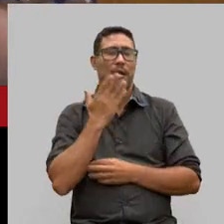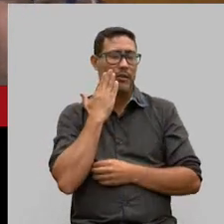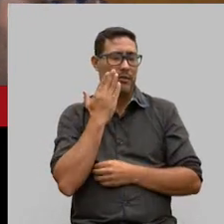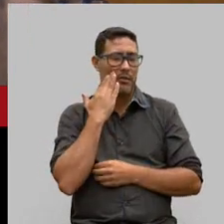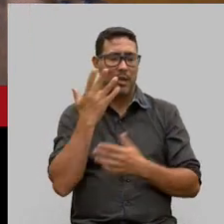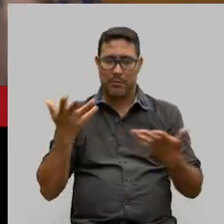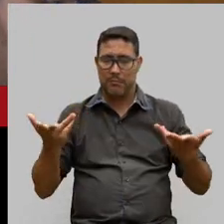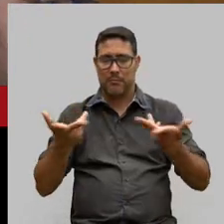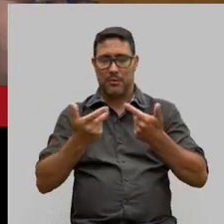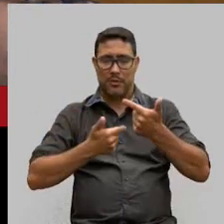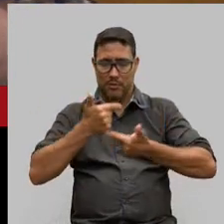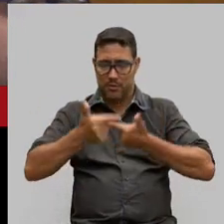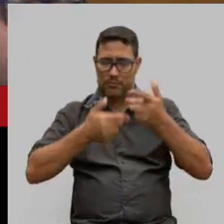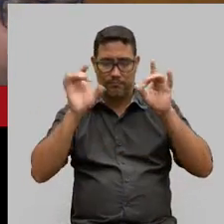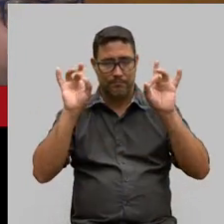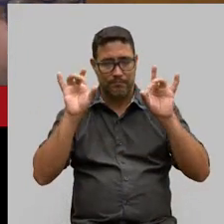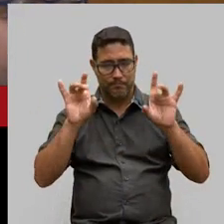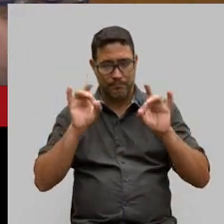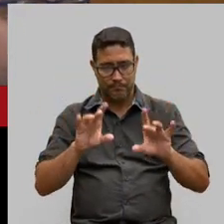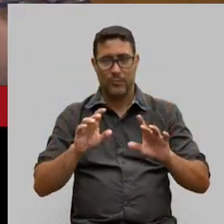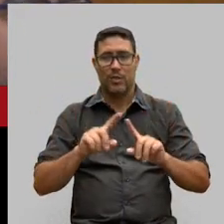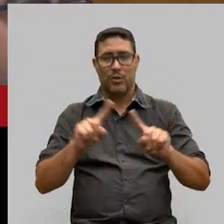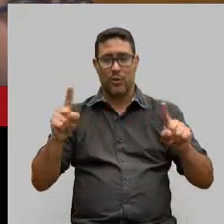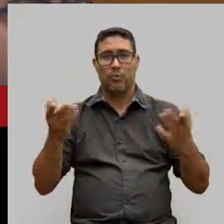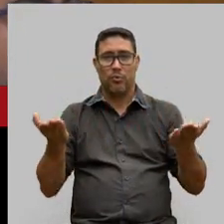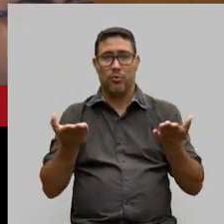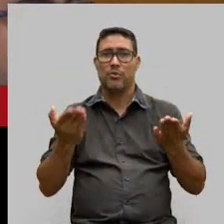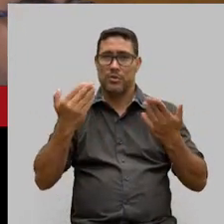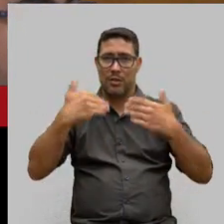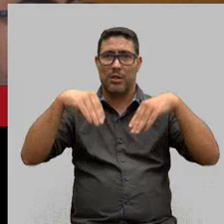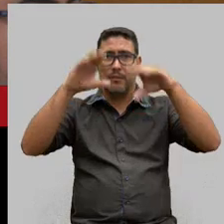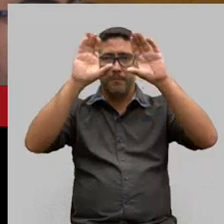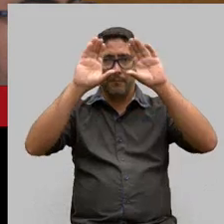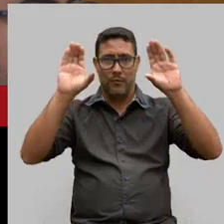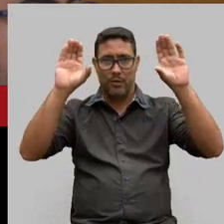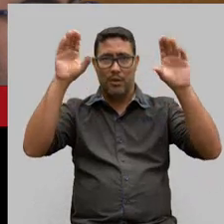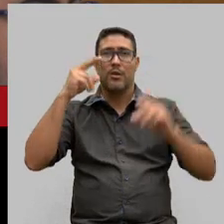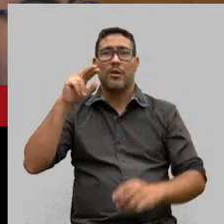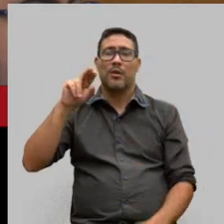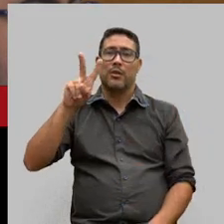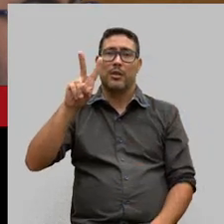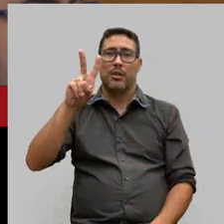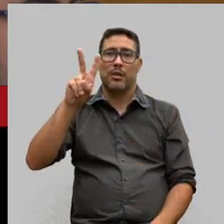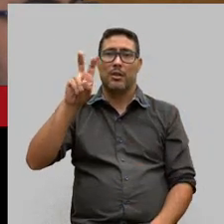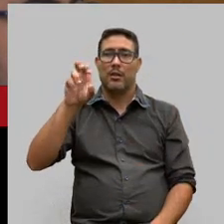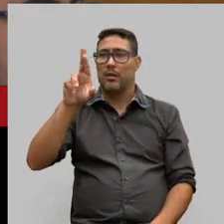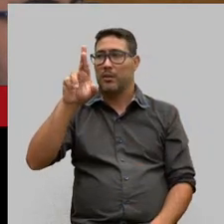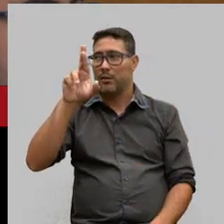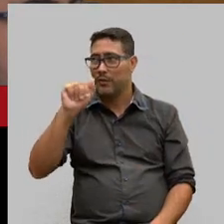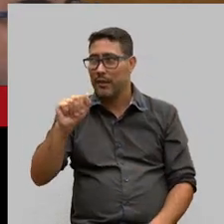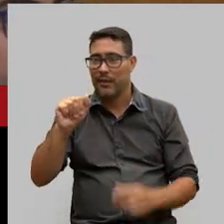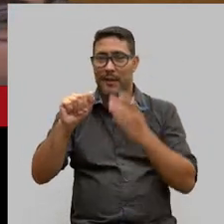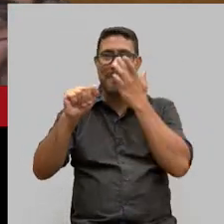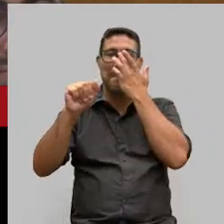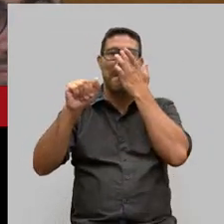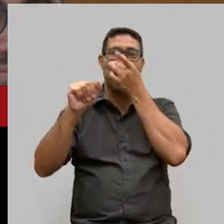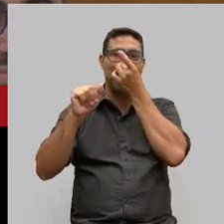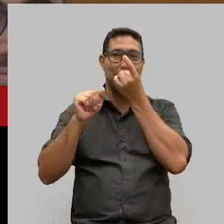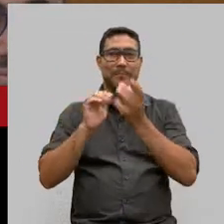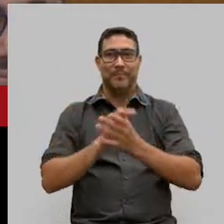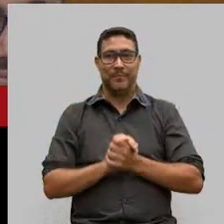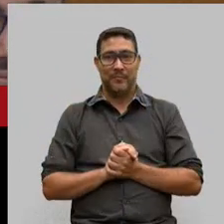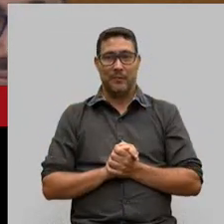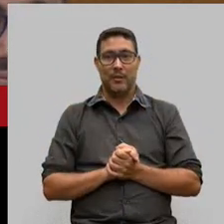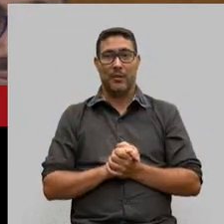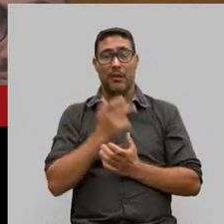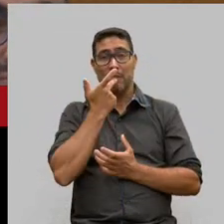que ele e que agora no céu é o que eu espero nossa querida Vera Victor esposa do patru naan aí eu queria